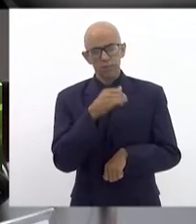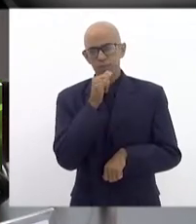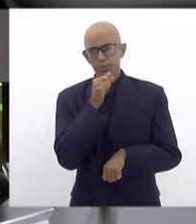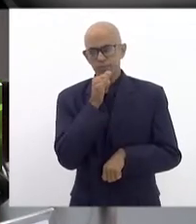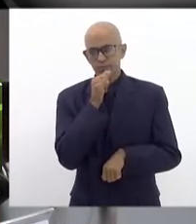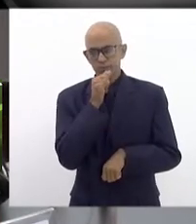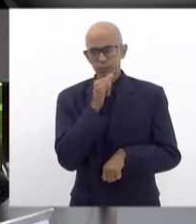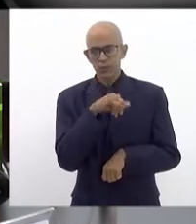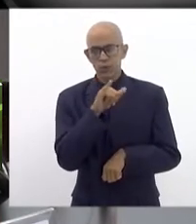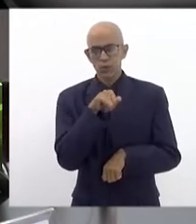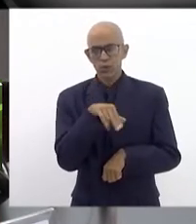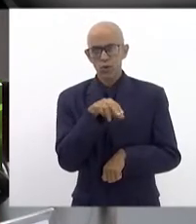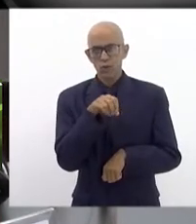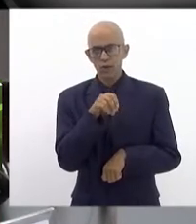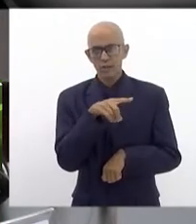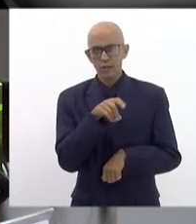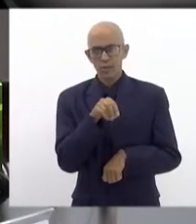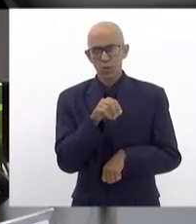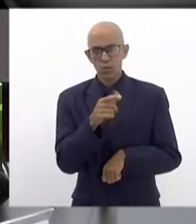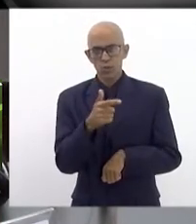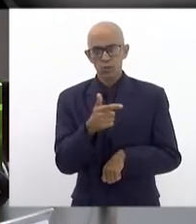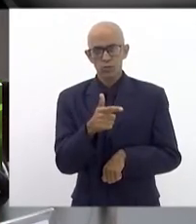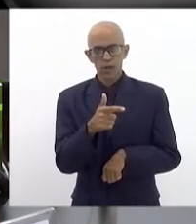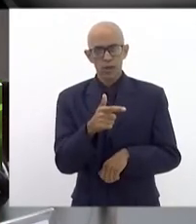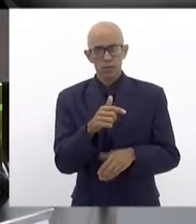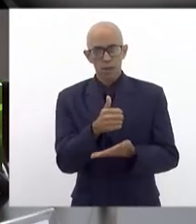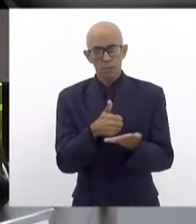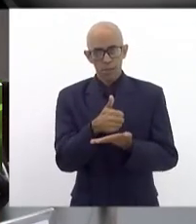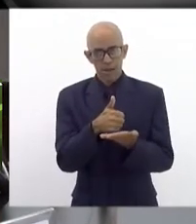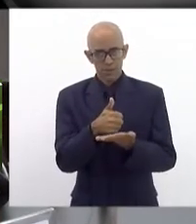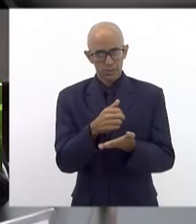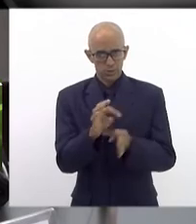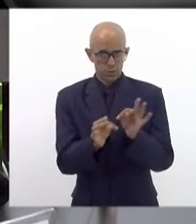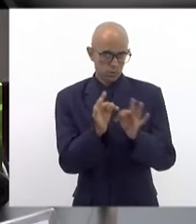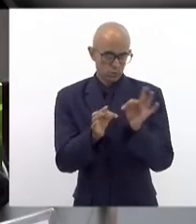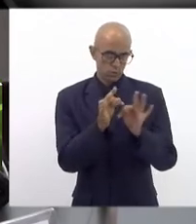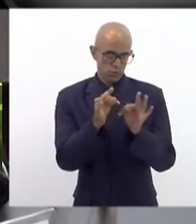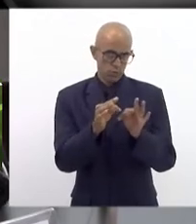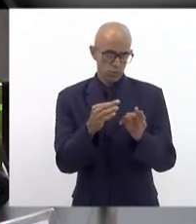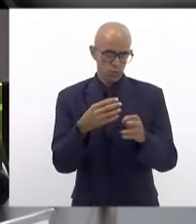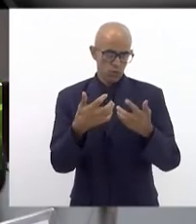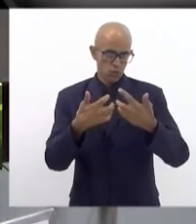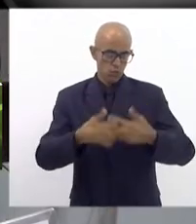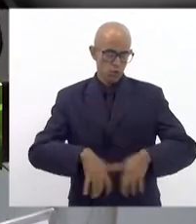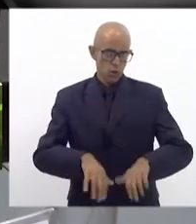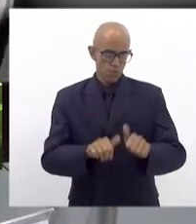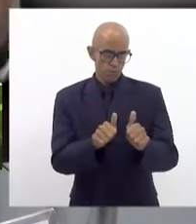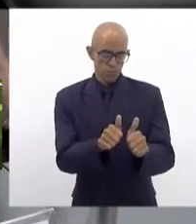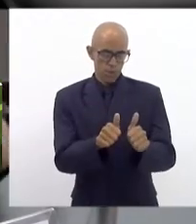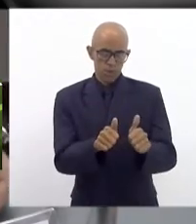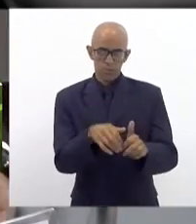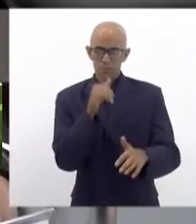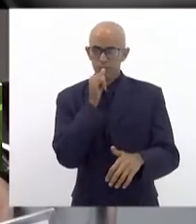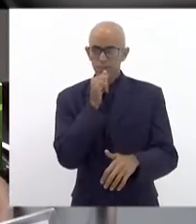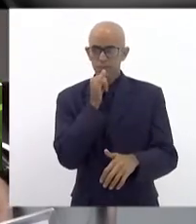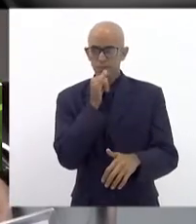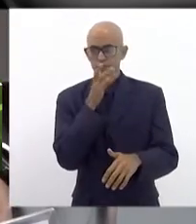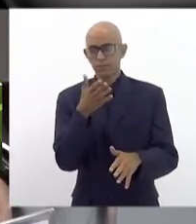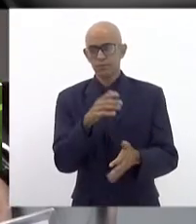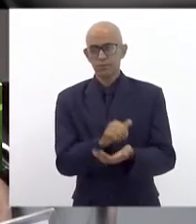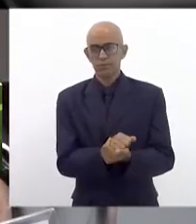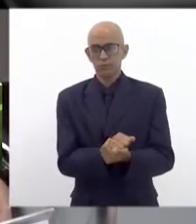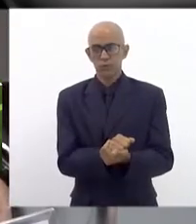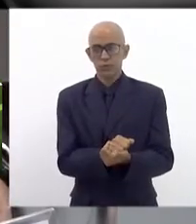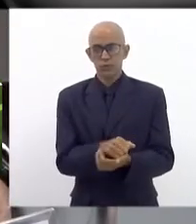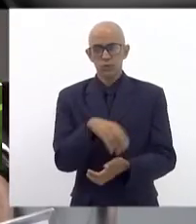né, que é a inovação que não tem base tecnológica. É uma ideia que funcionou muito bem, foi uma grande inovação, os transportes hoje do mundo inteiro